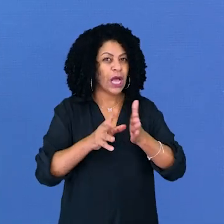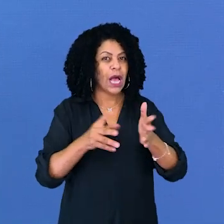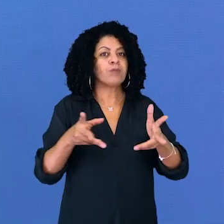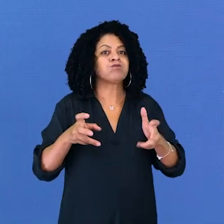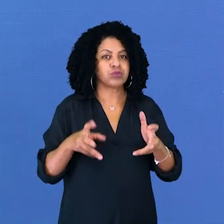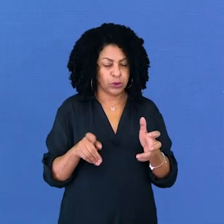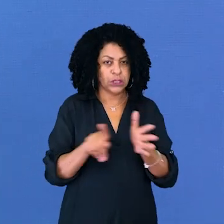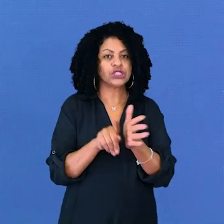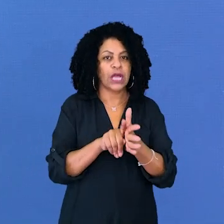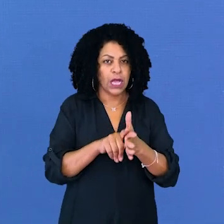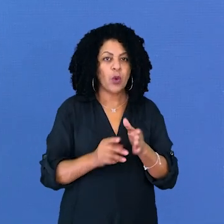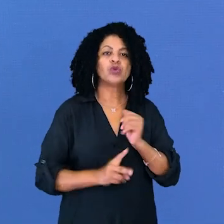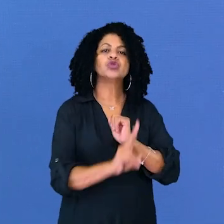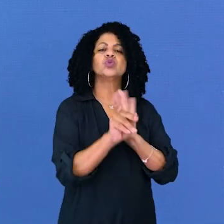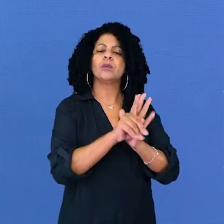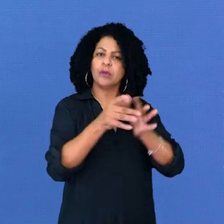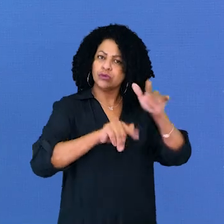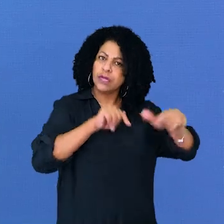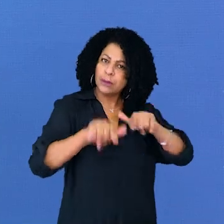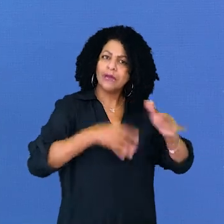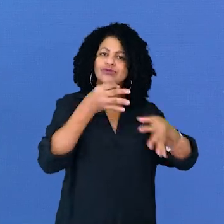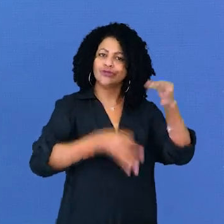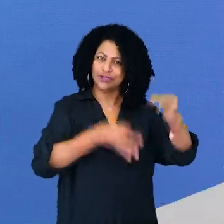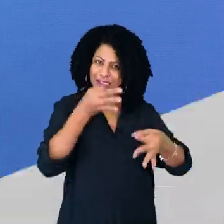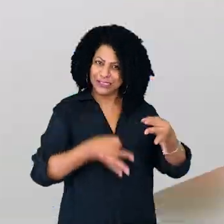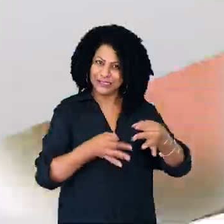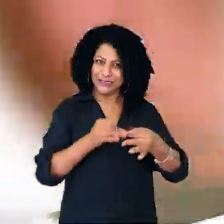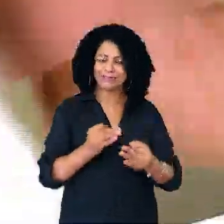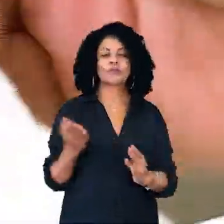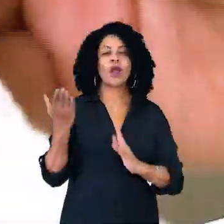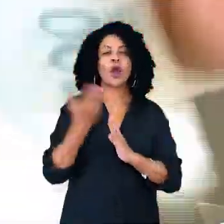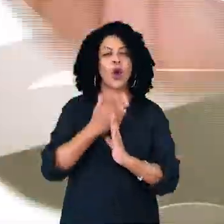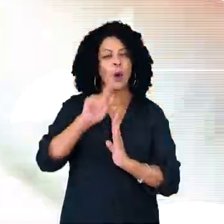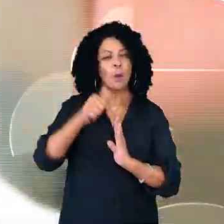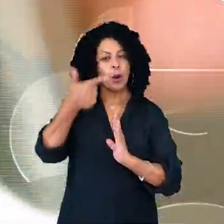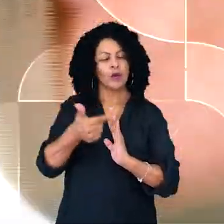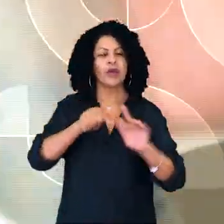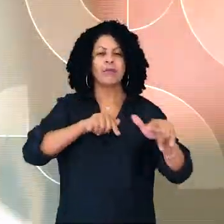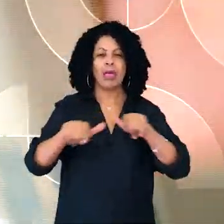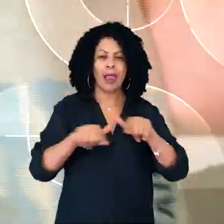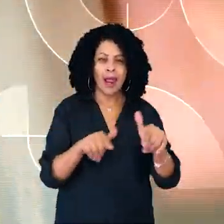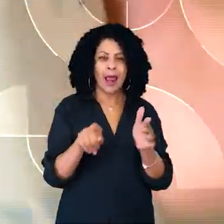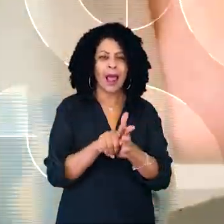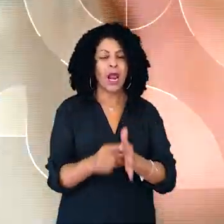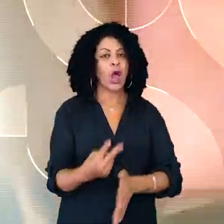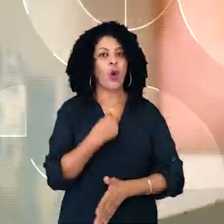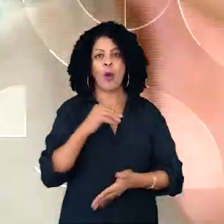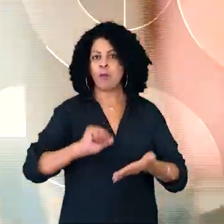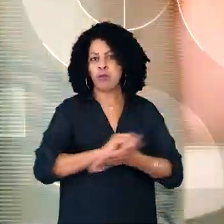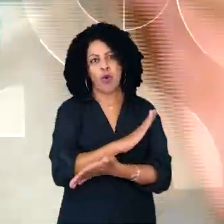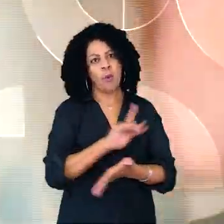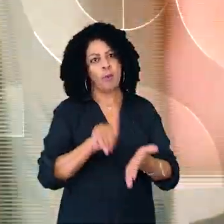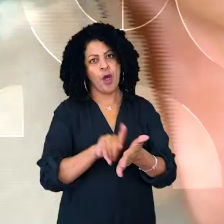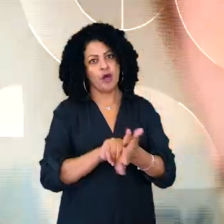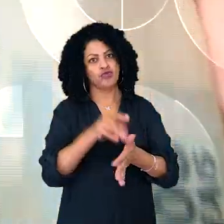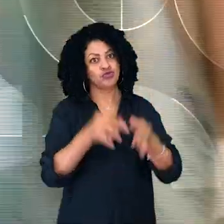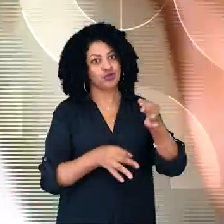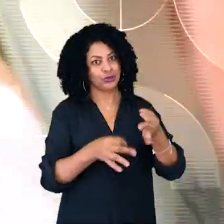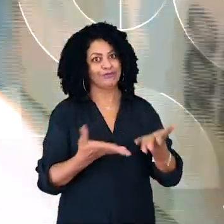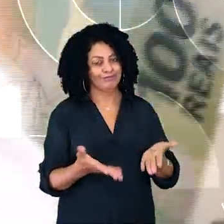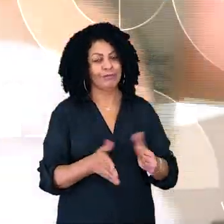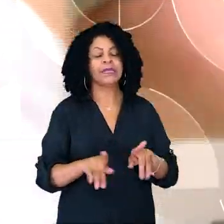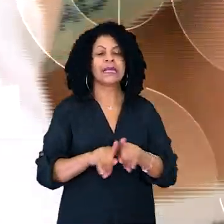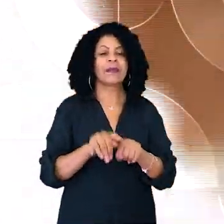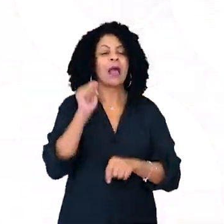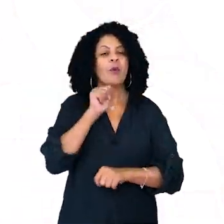tema tramitam na Justiça do Trabalho. No próximo bloco, abandonar o emprego pode acabar em demissão por justa causa. Apesar